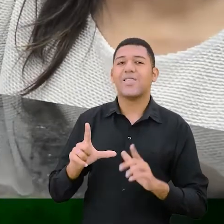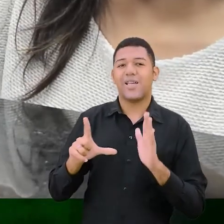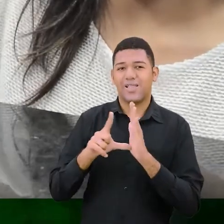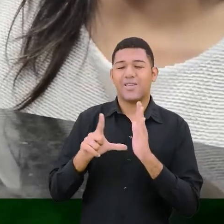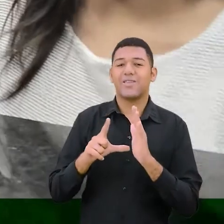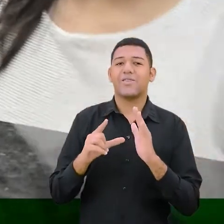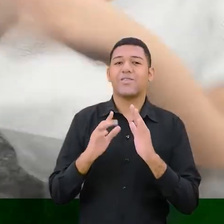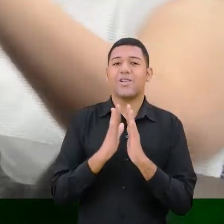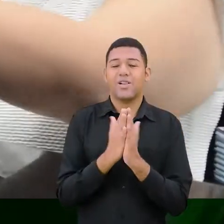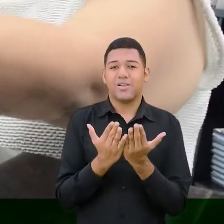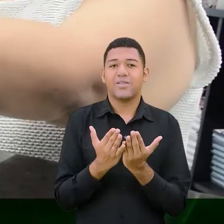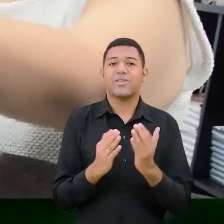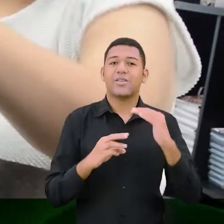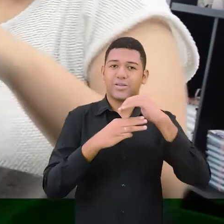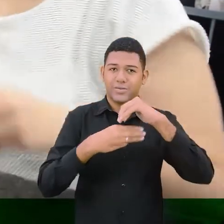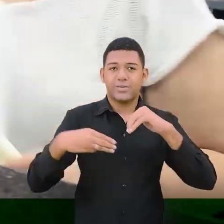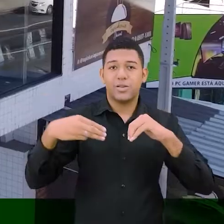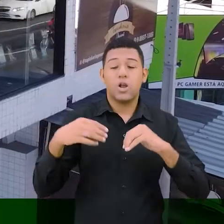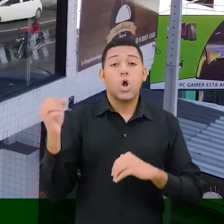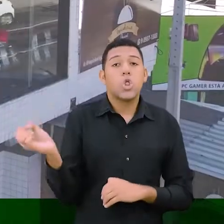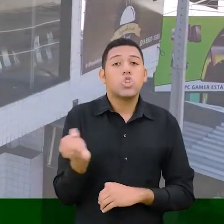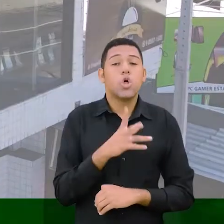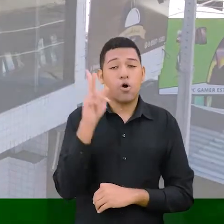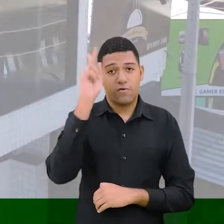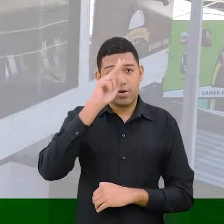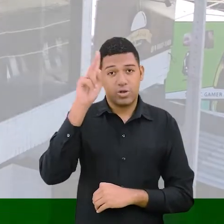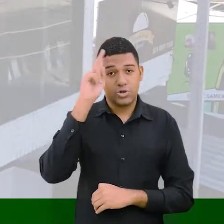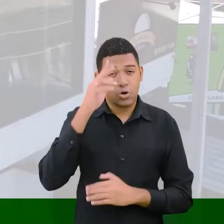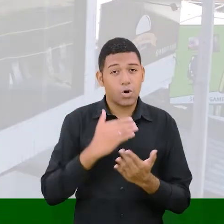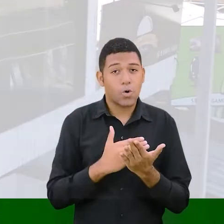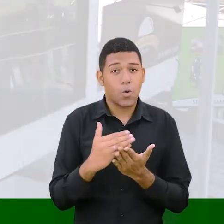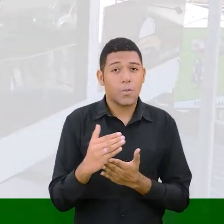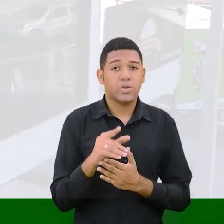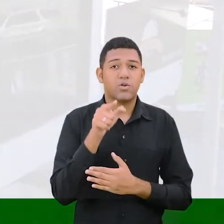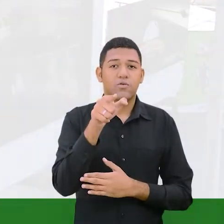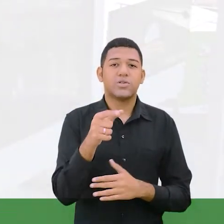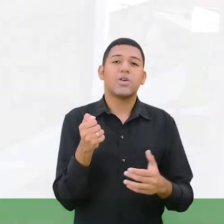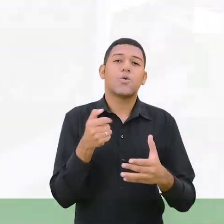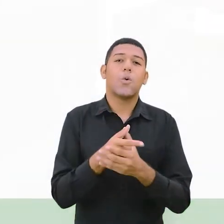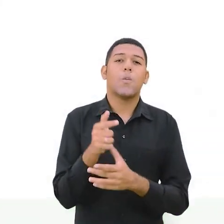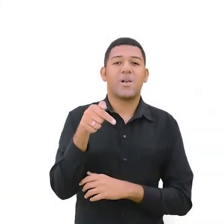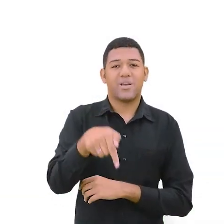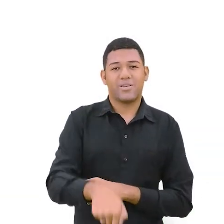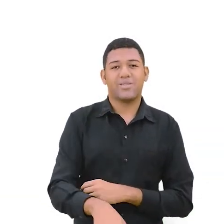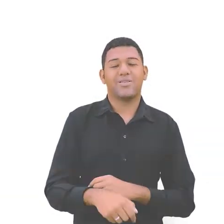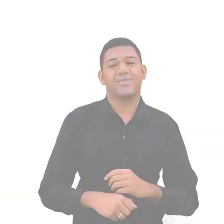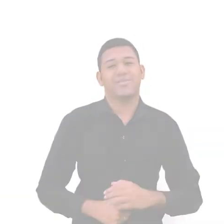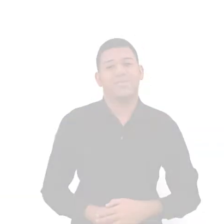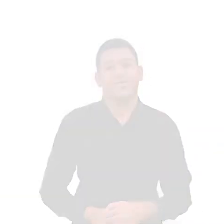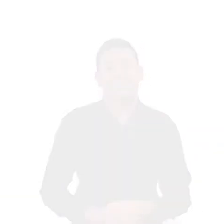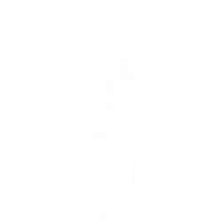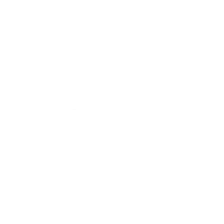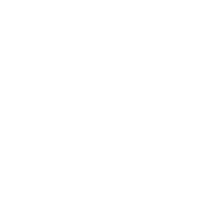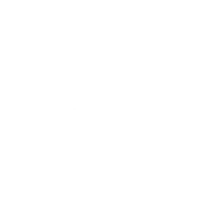vai na livraria arca missionária uma nova história começa quando você compra aqui